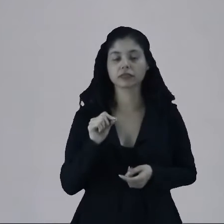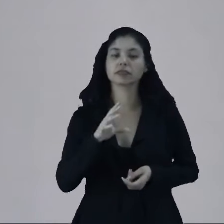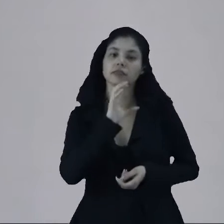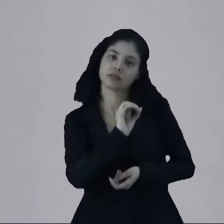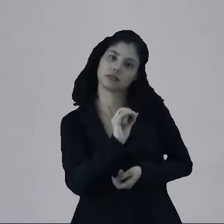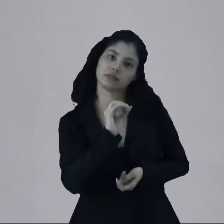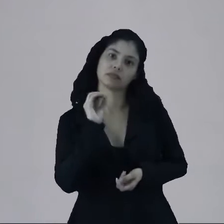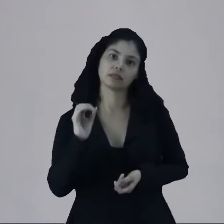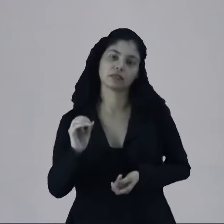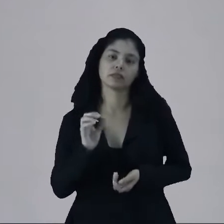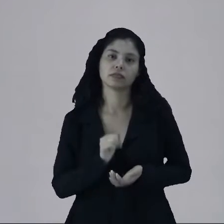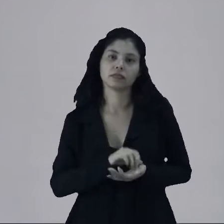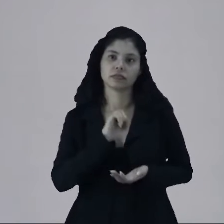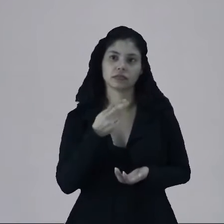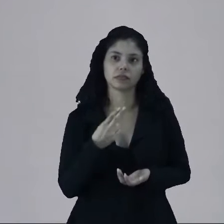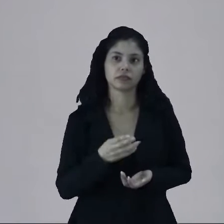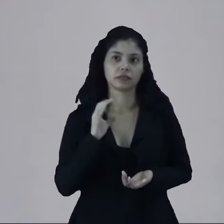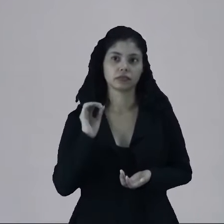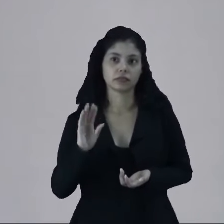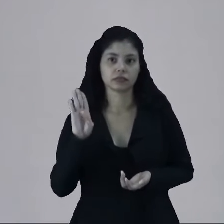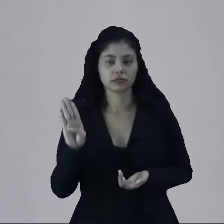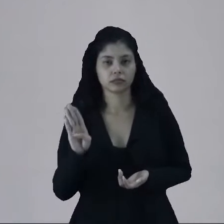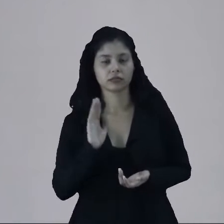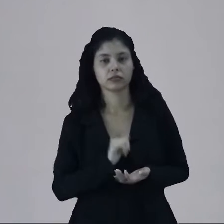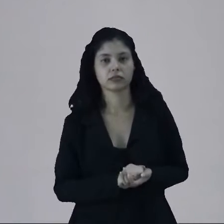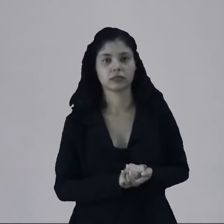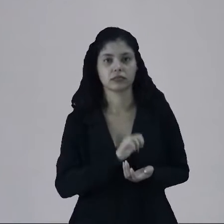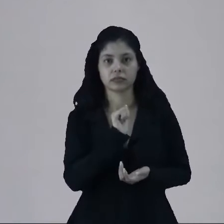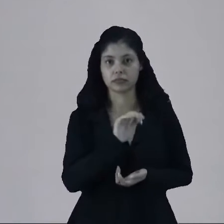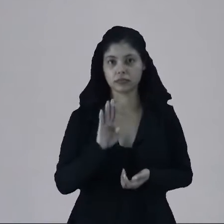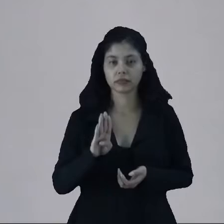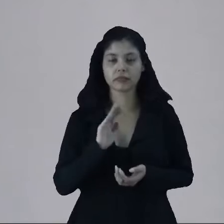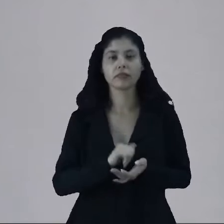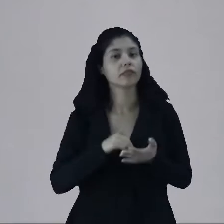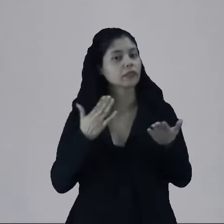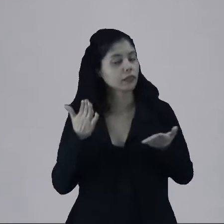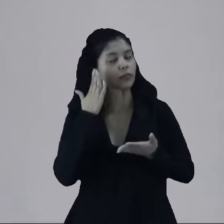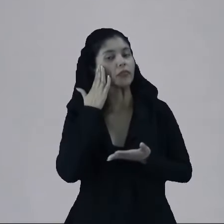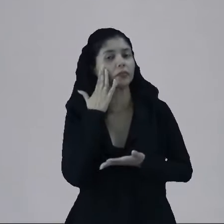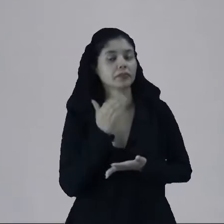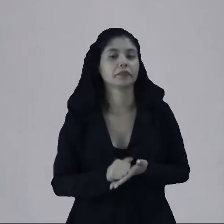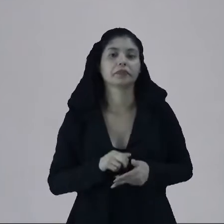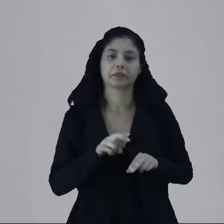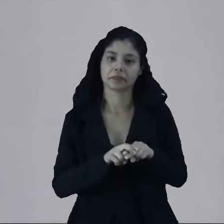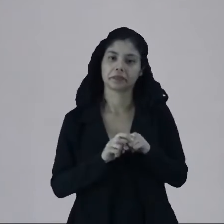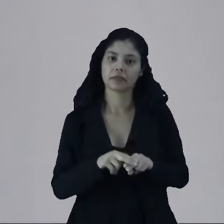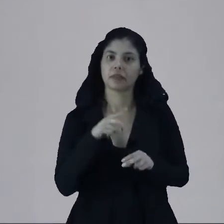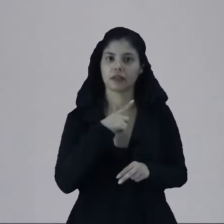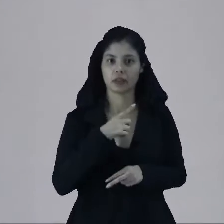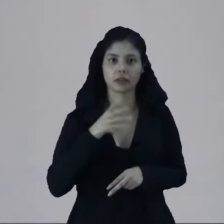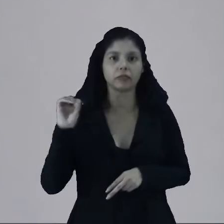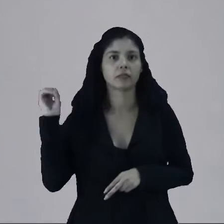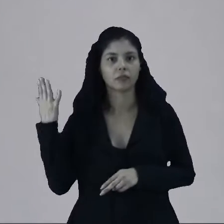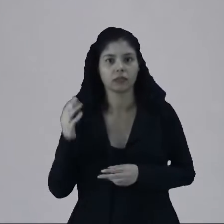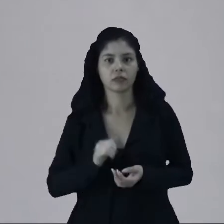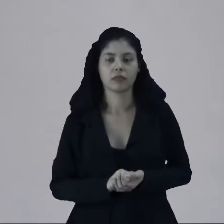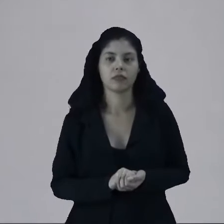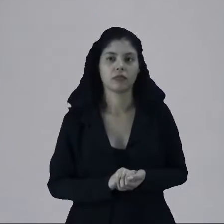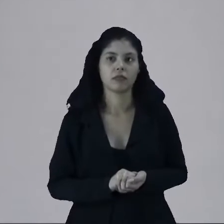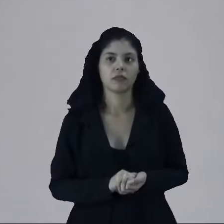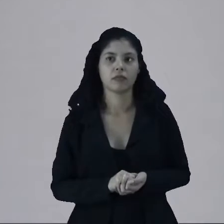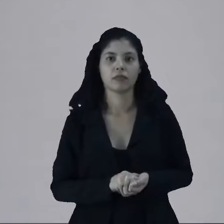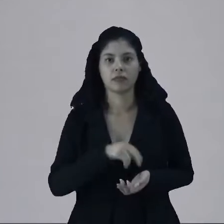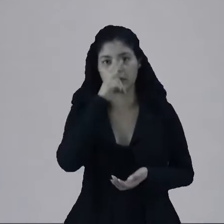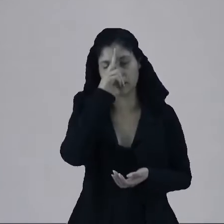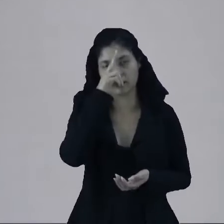ou nasça A, ou nasça B, ou nasça AB. Entenderam? Então, por isso tem a ver com aquela questão, lembram? O